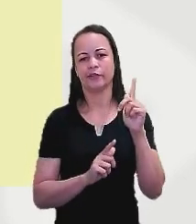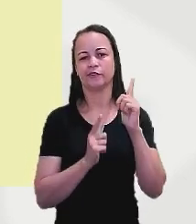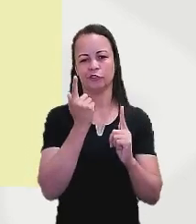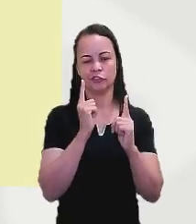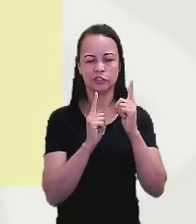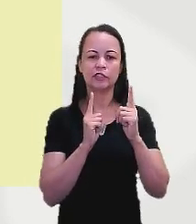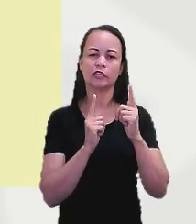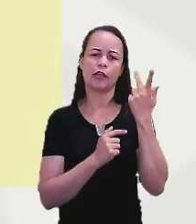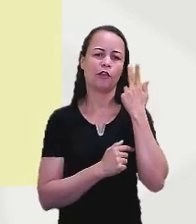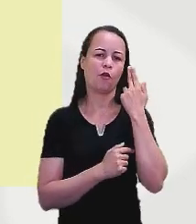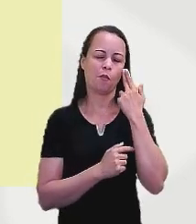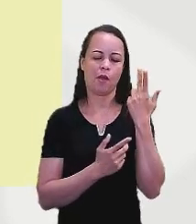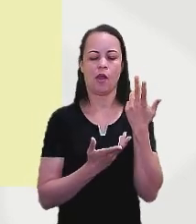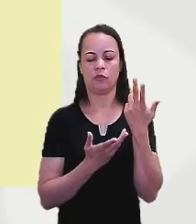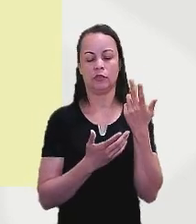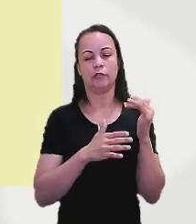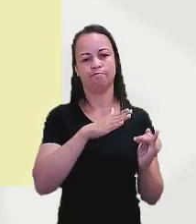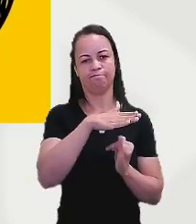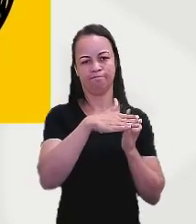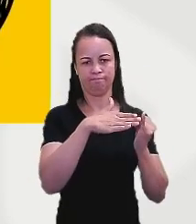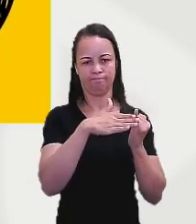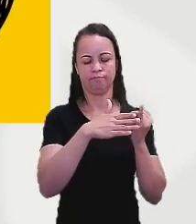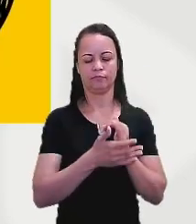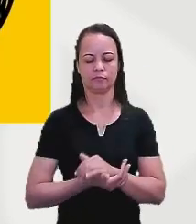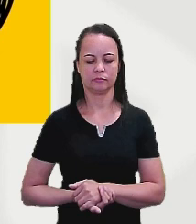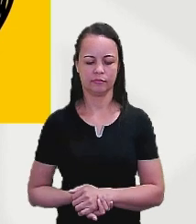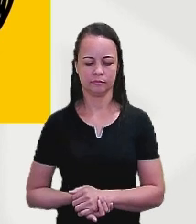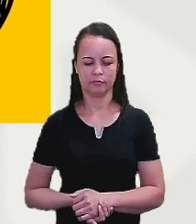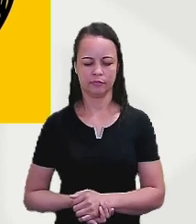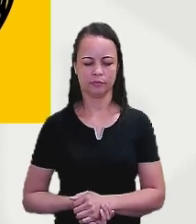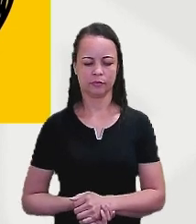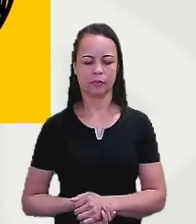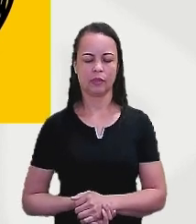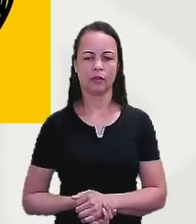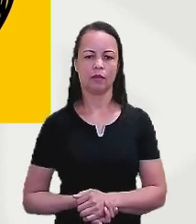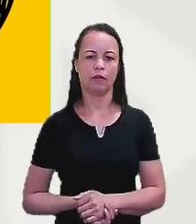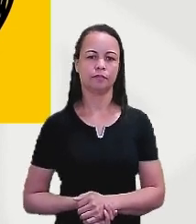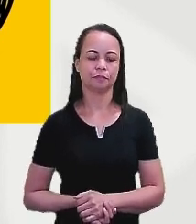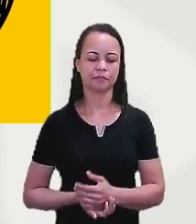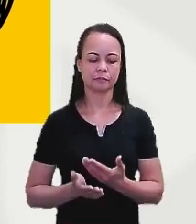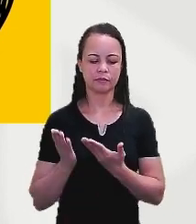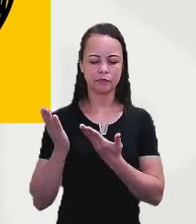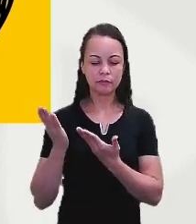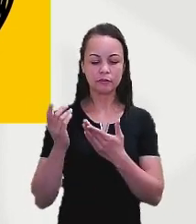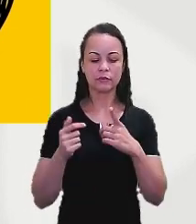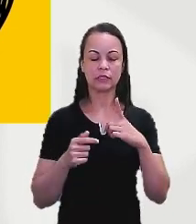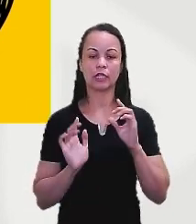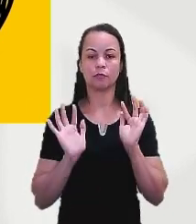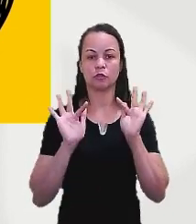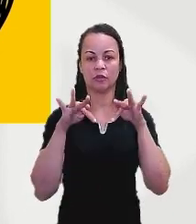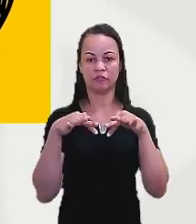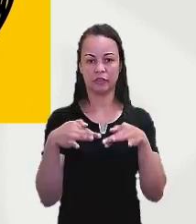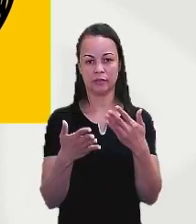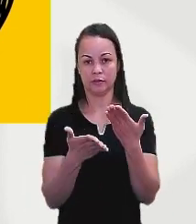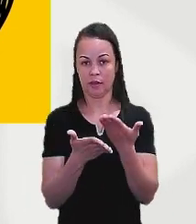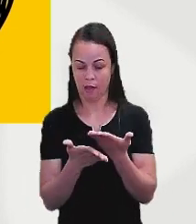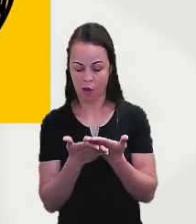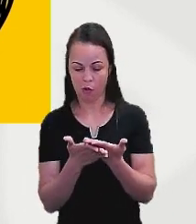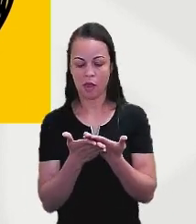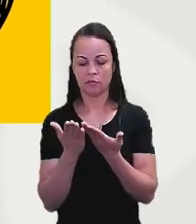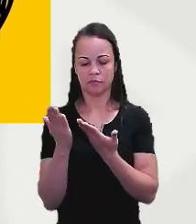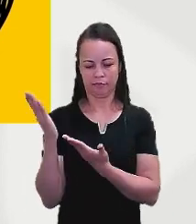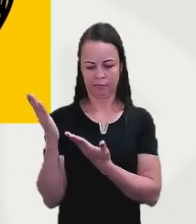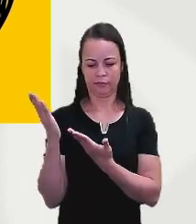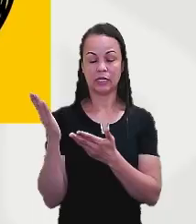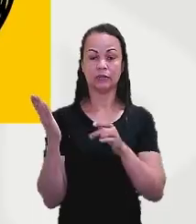comum na linguagem informal, tá? E aqui, gente, temos aqui para finalizar a nossa aula,